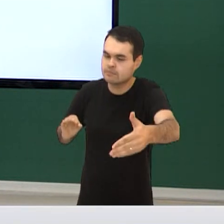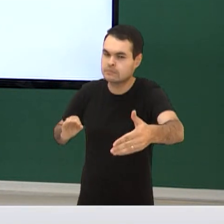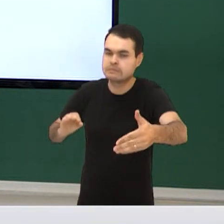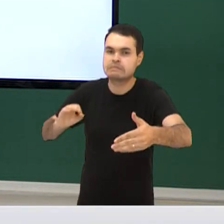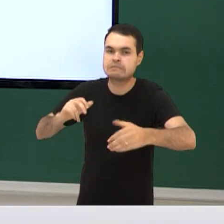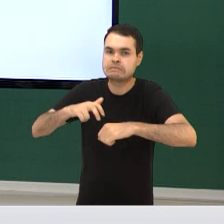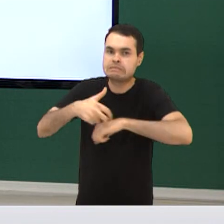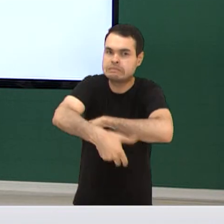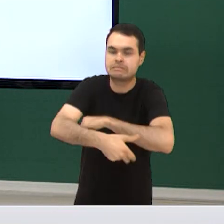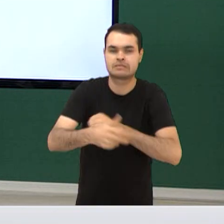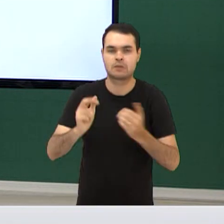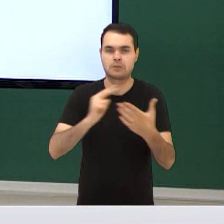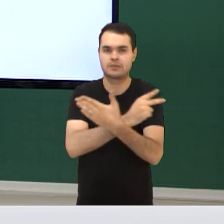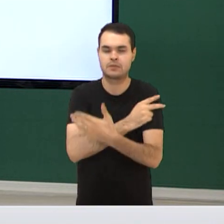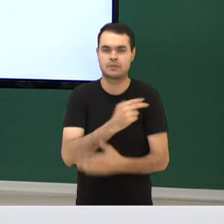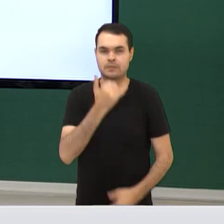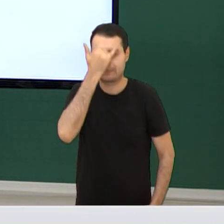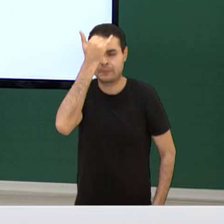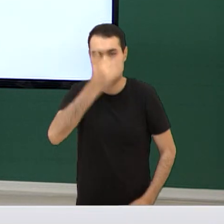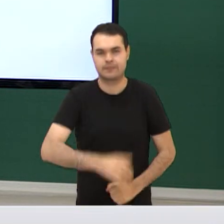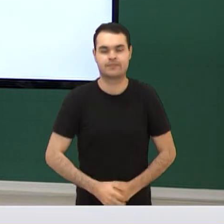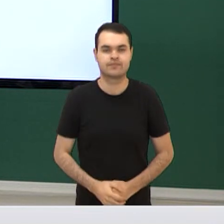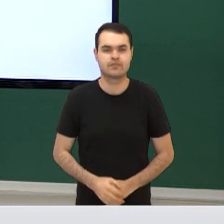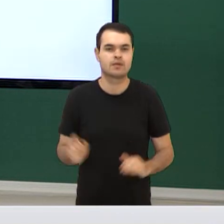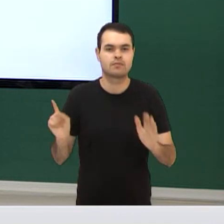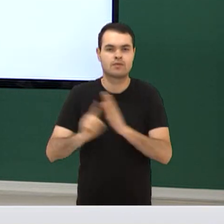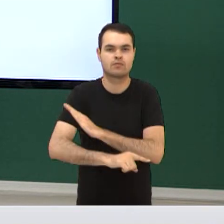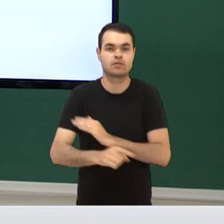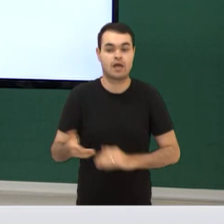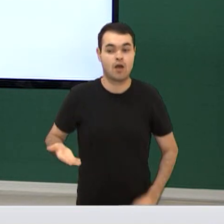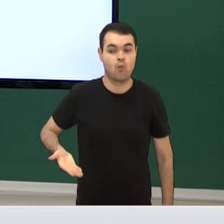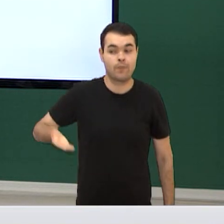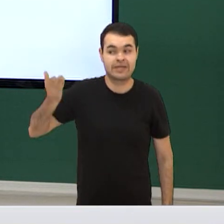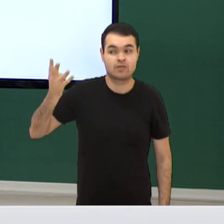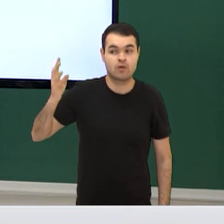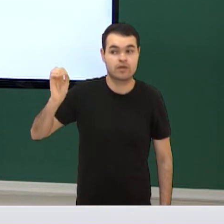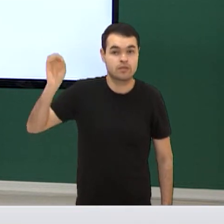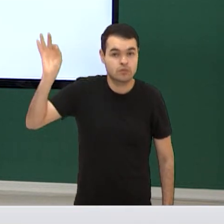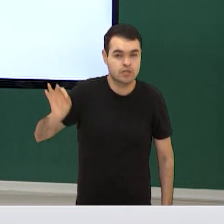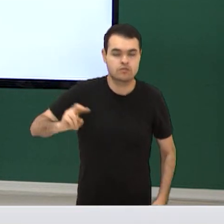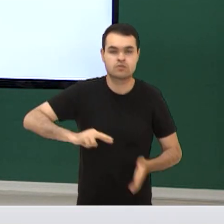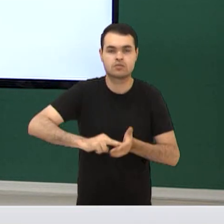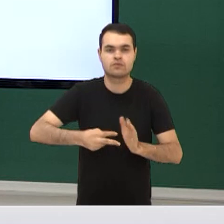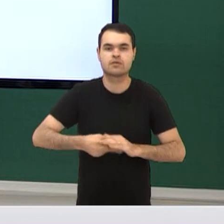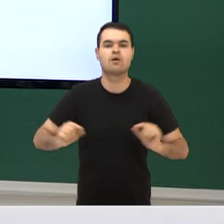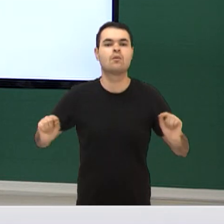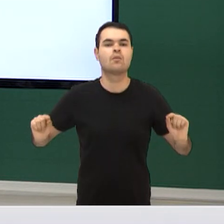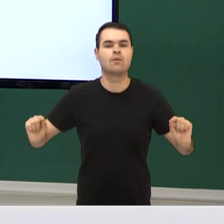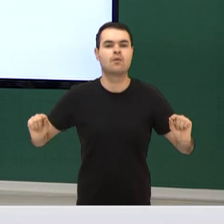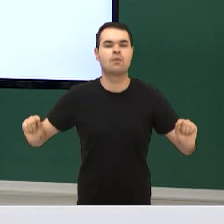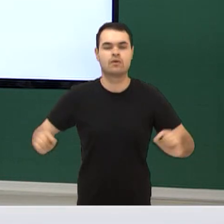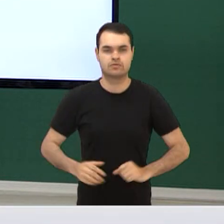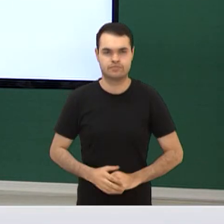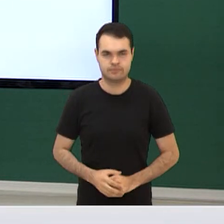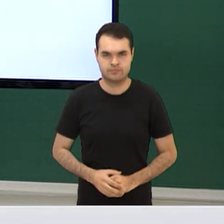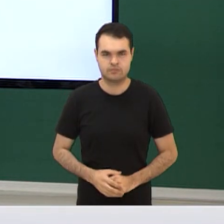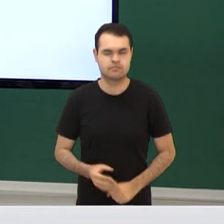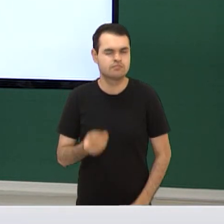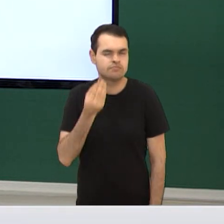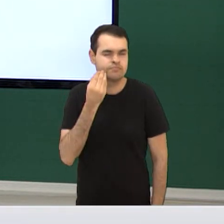E daí, conseguiu pensar? Claro que conseguiu, né? Mas pensou sobre o nosso exercício? Não fica divagando aí não, hein? Foca no